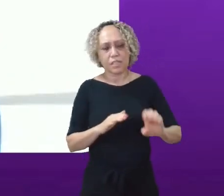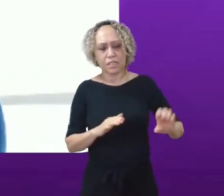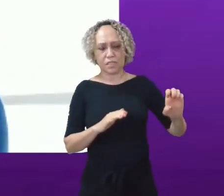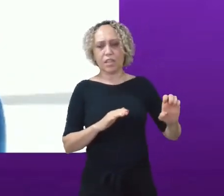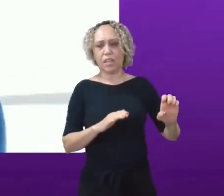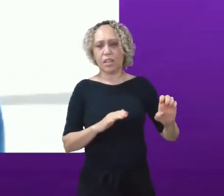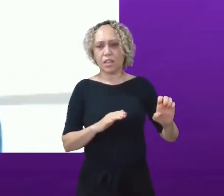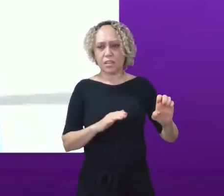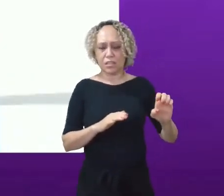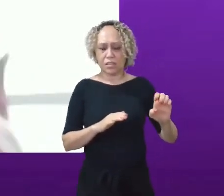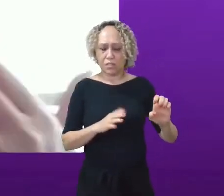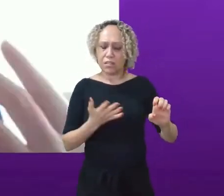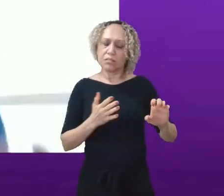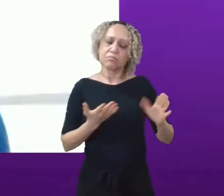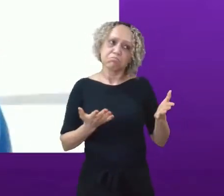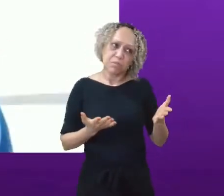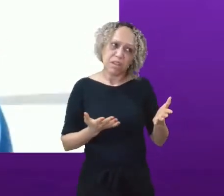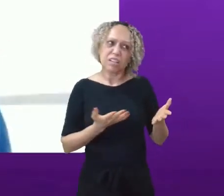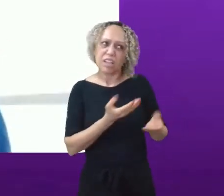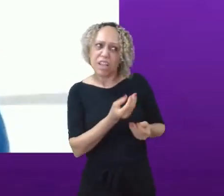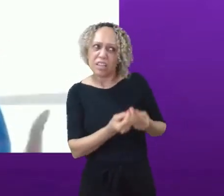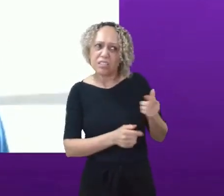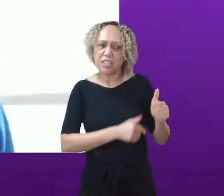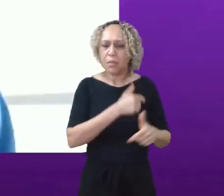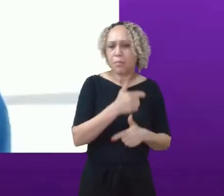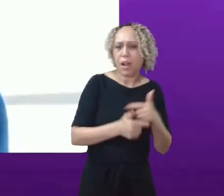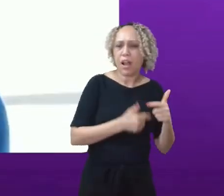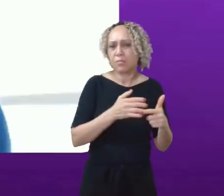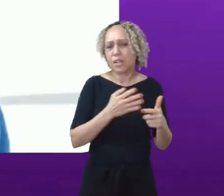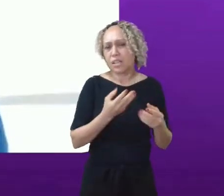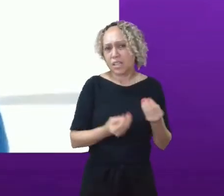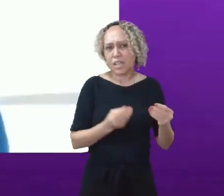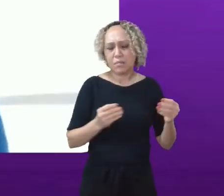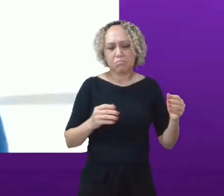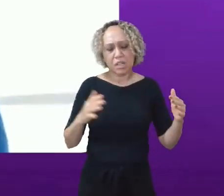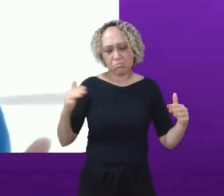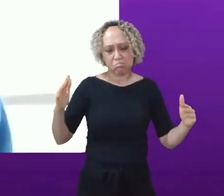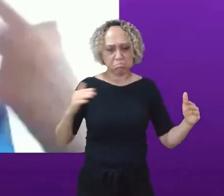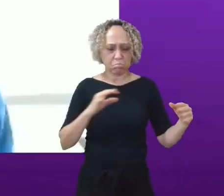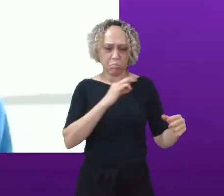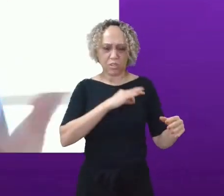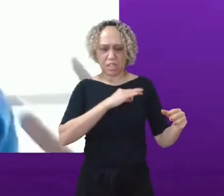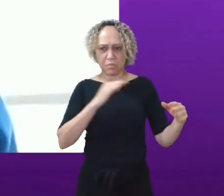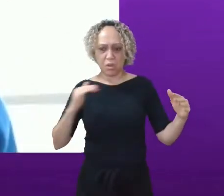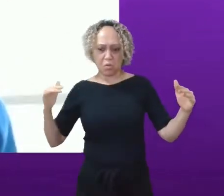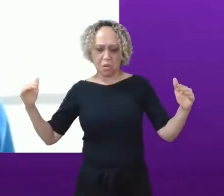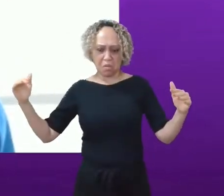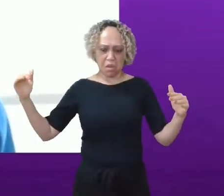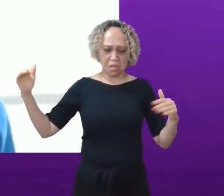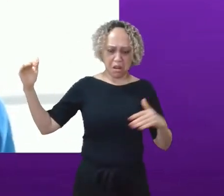é amenizar, atenuar as desigualdades salariais, as